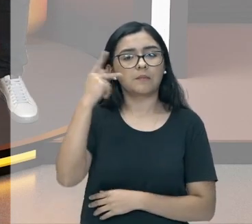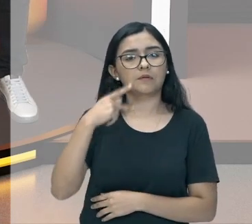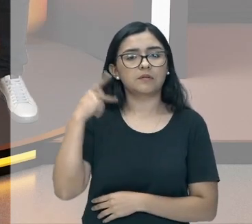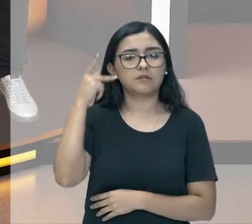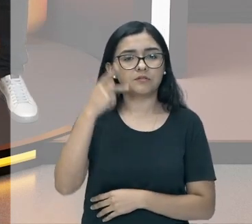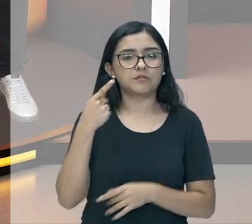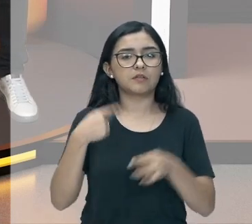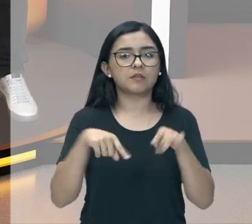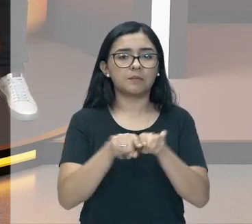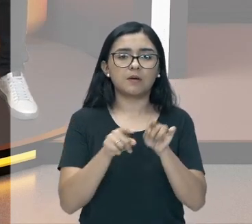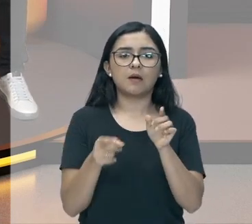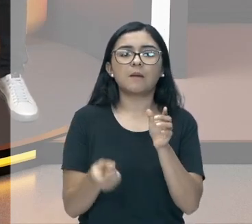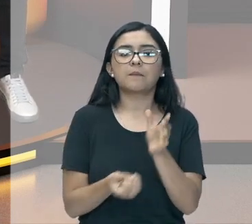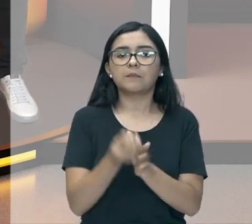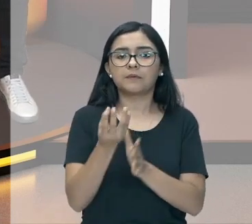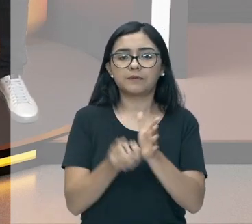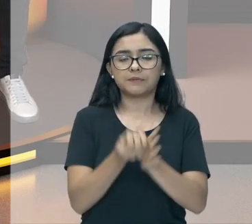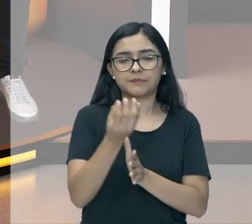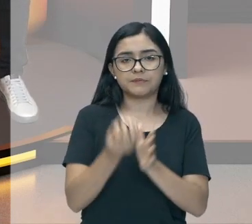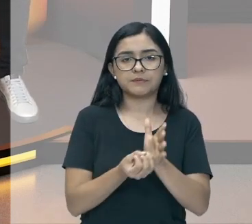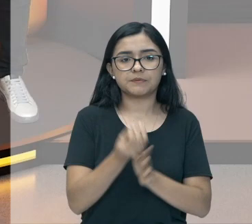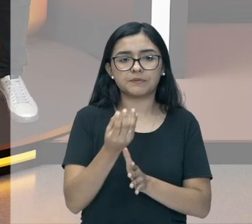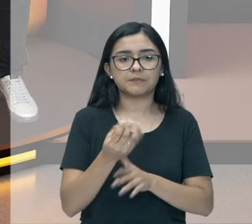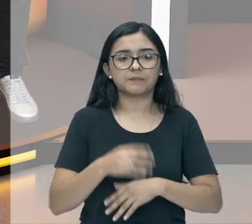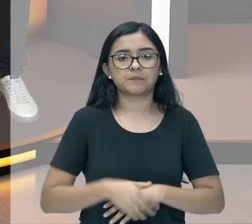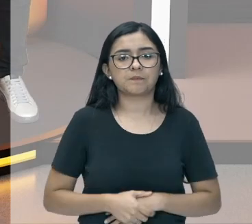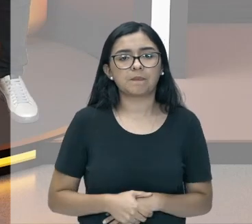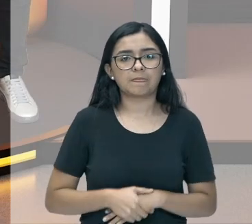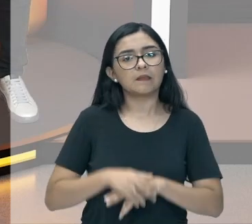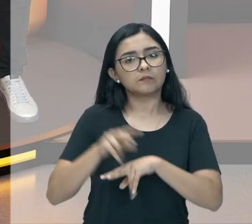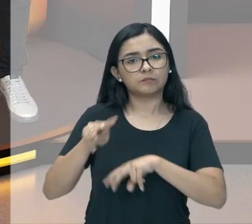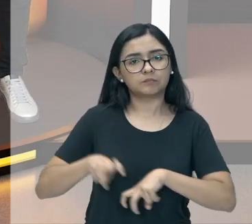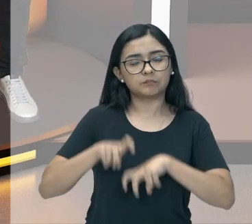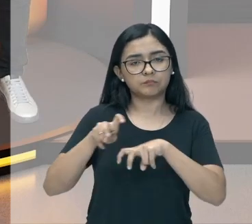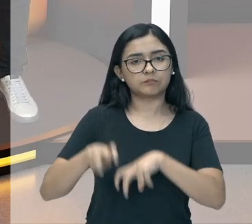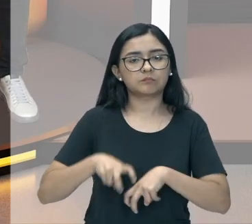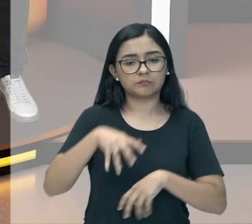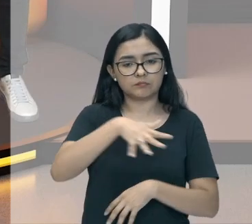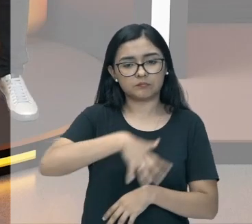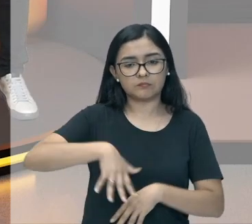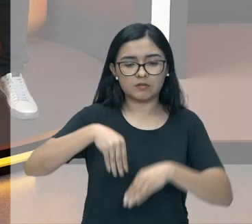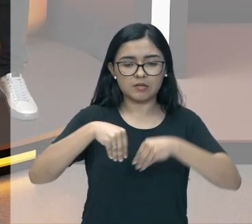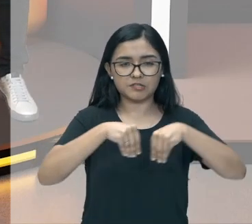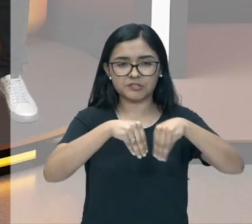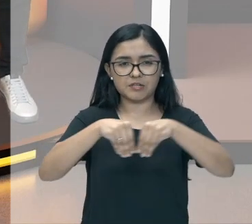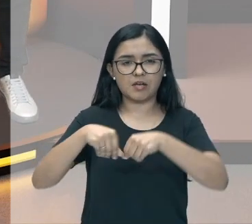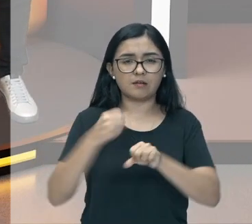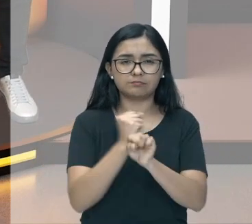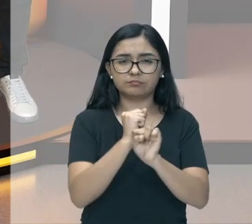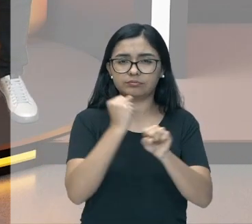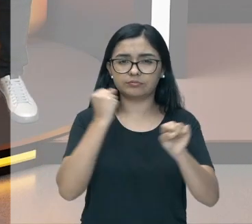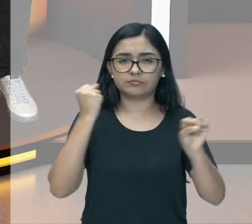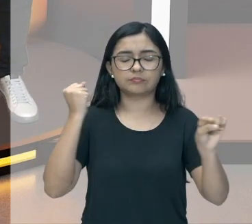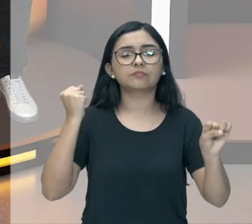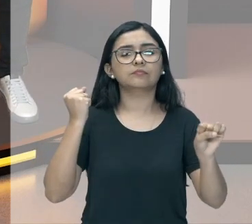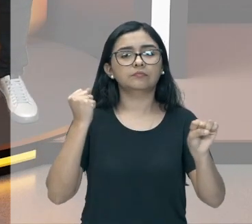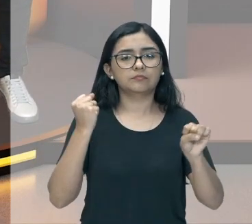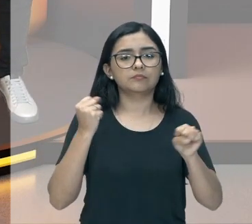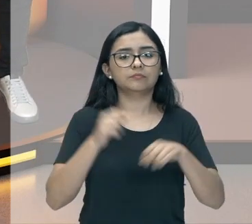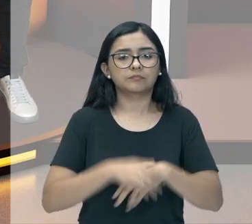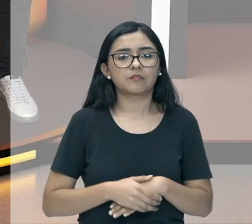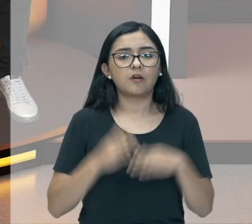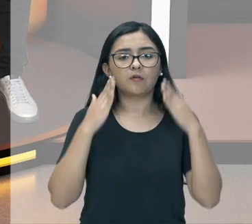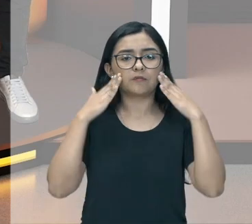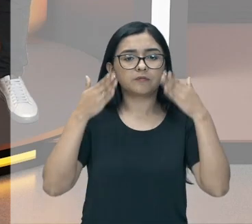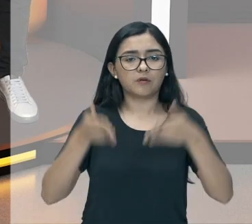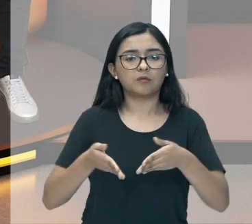e a produção se dava no chamado plantation, né? Nas grandes propriedades, grandes latifúndios que vão trabalhar principalmente